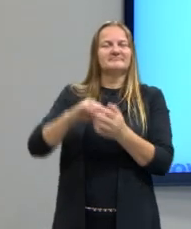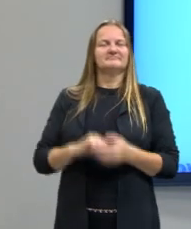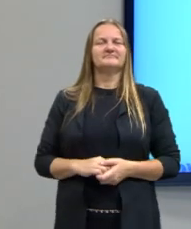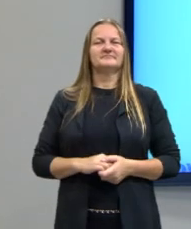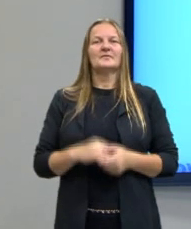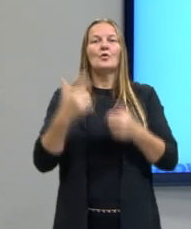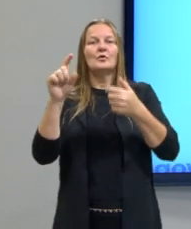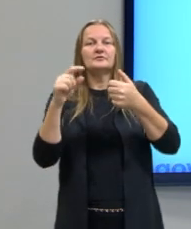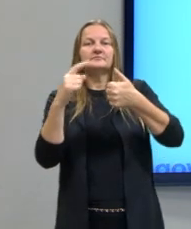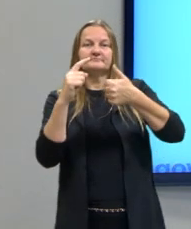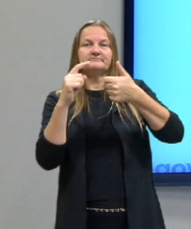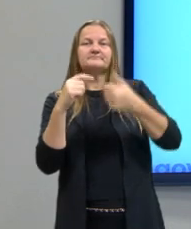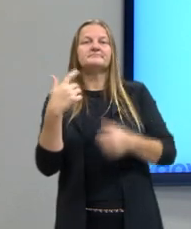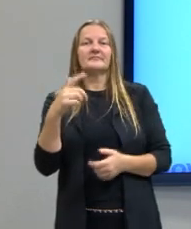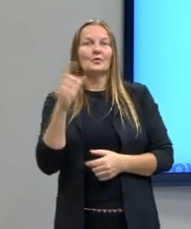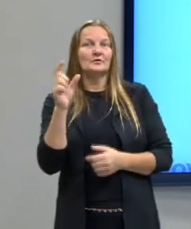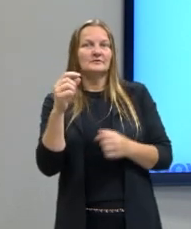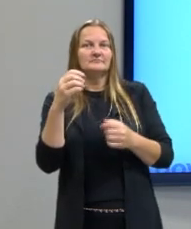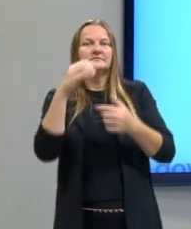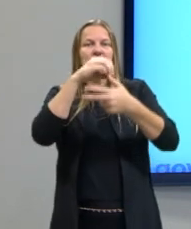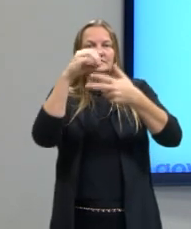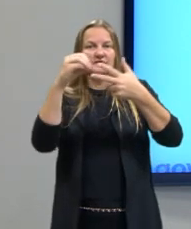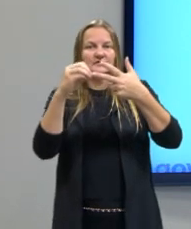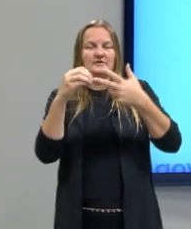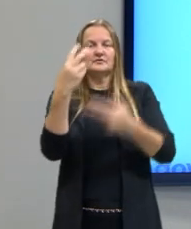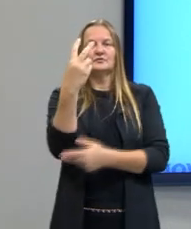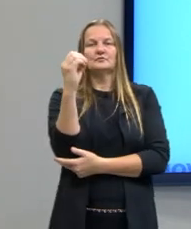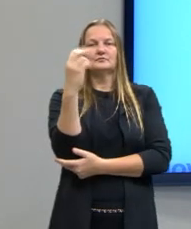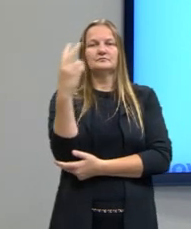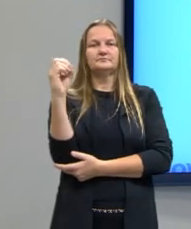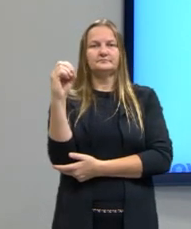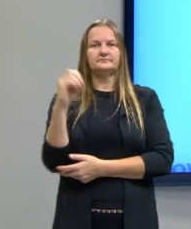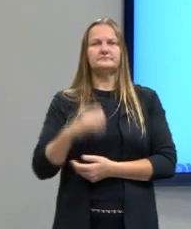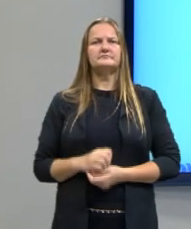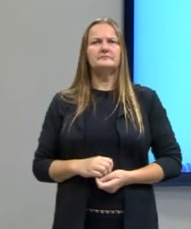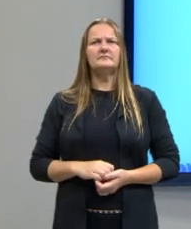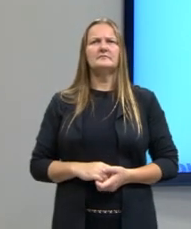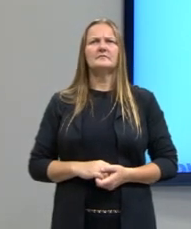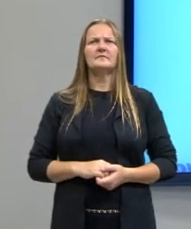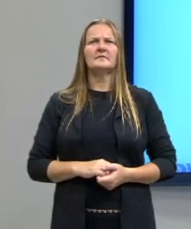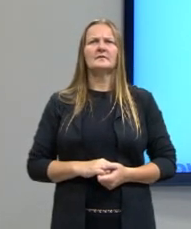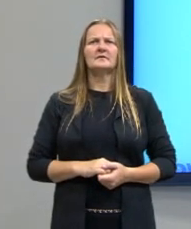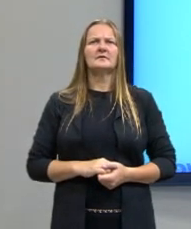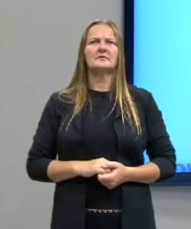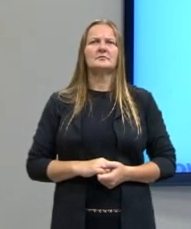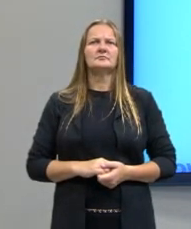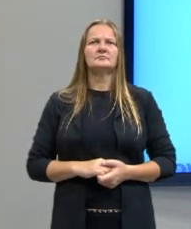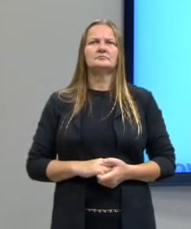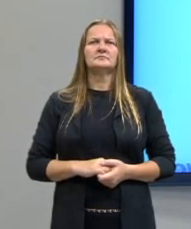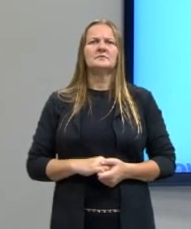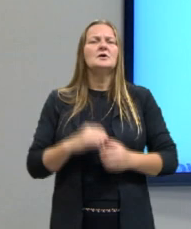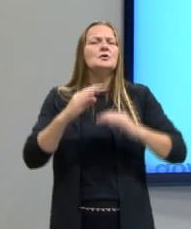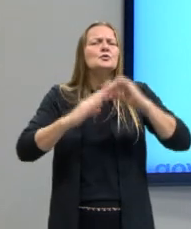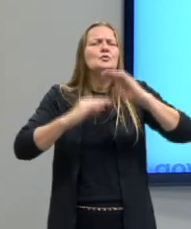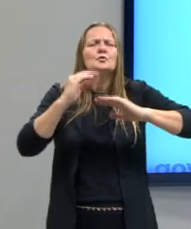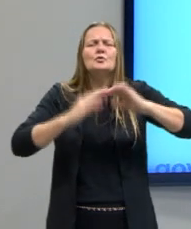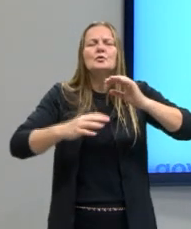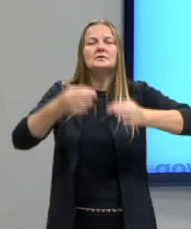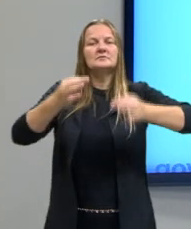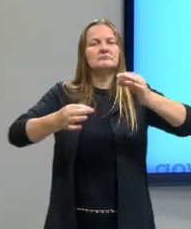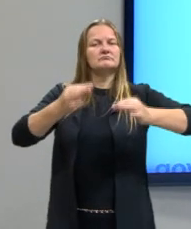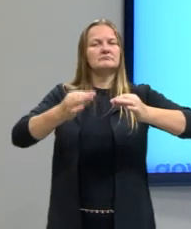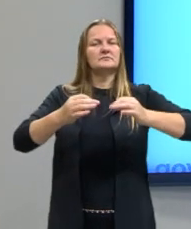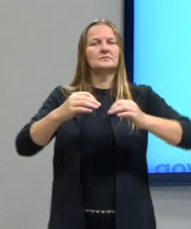outra questão de 2020 há um tempo belas e boas são todas as ações justas e